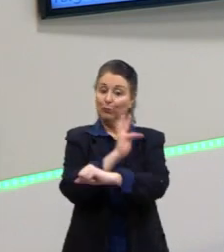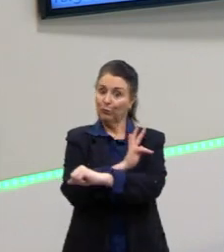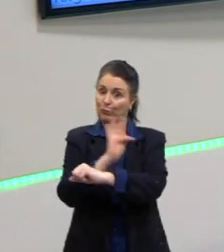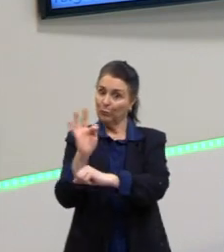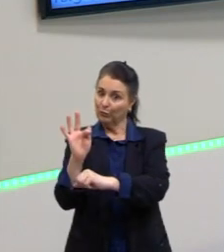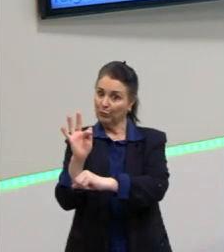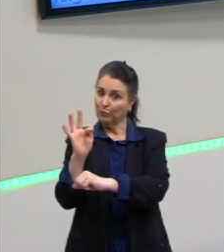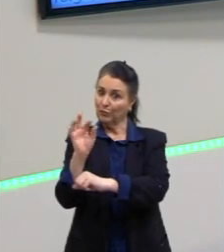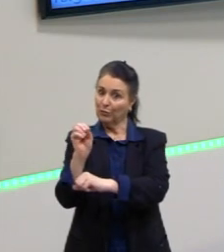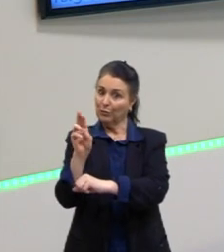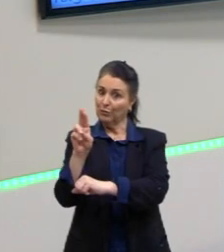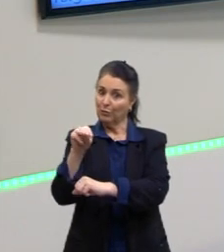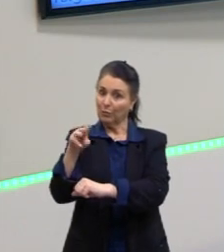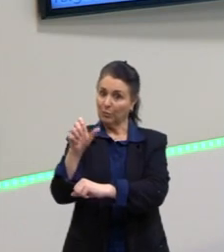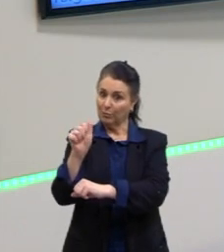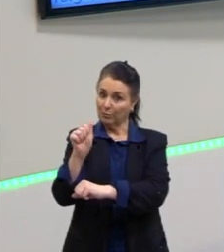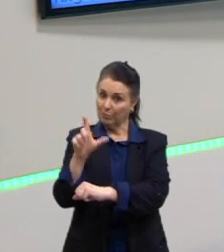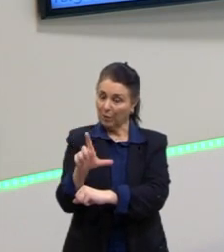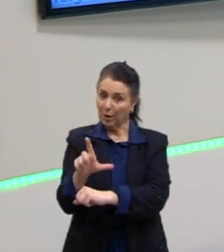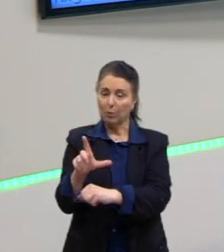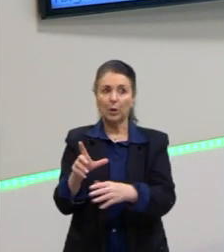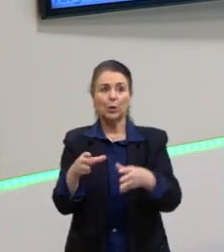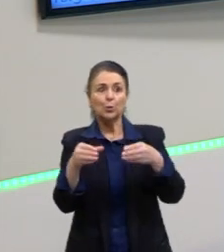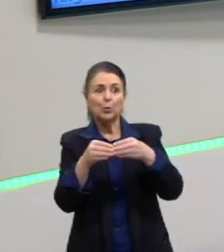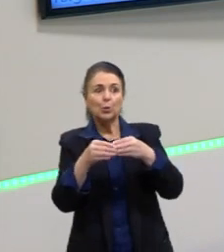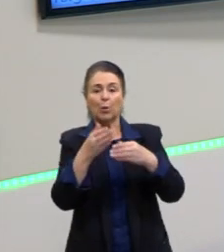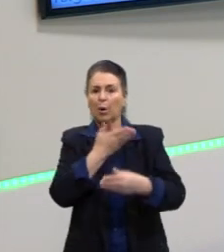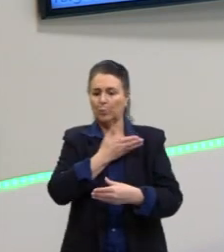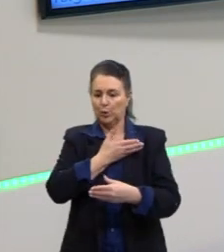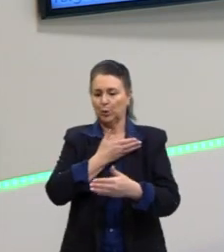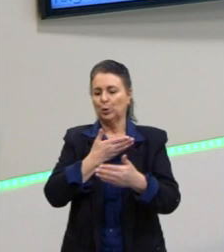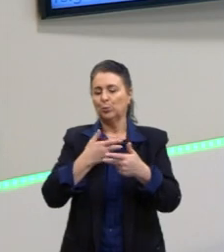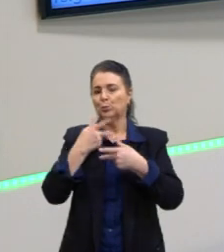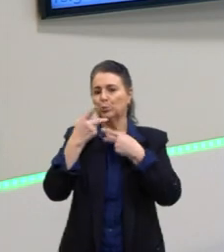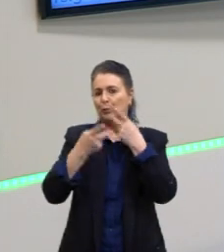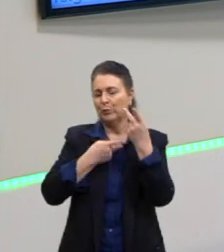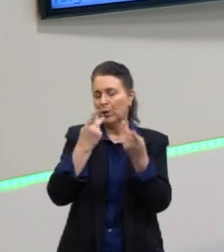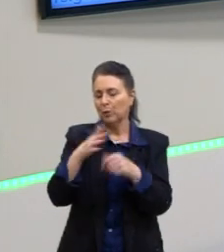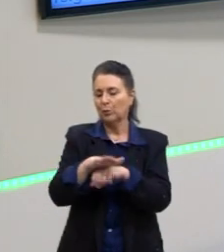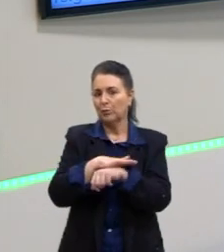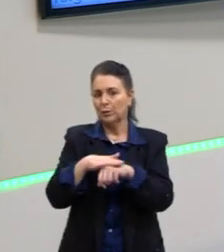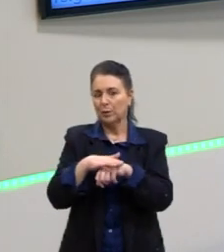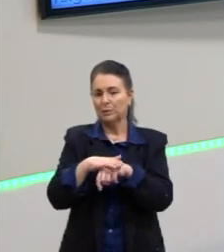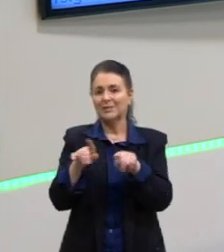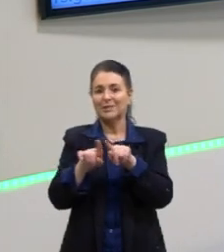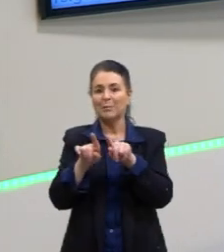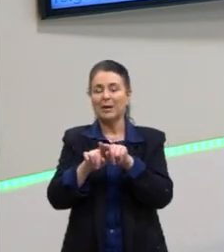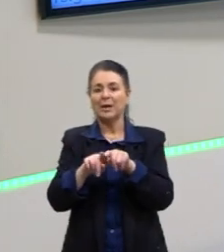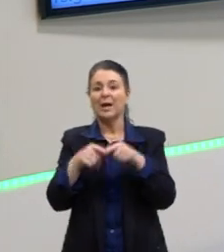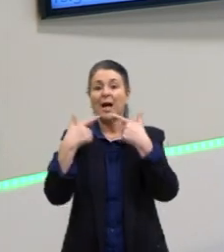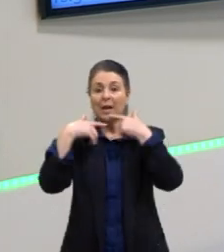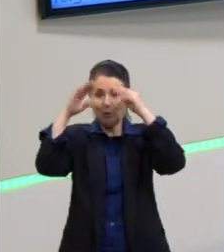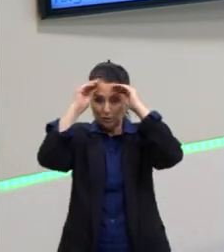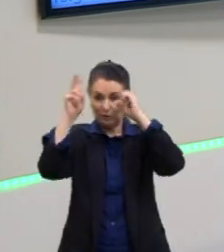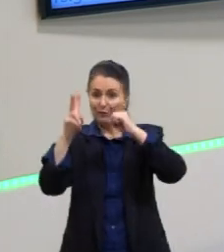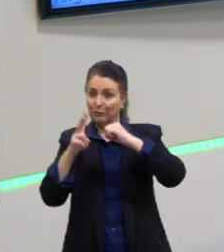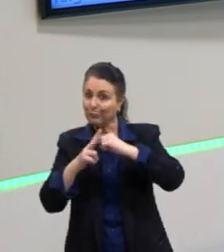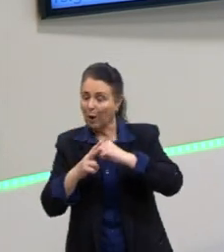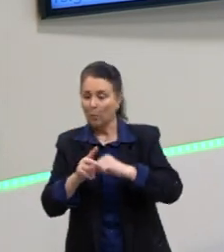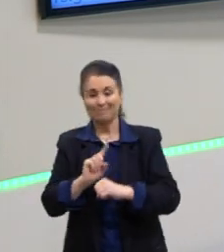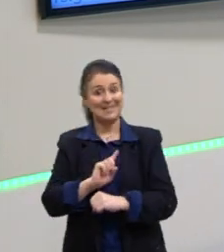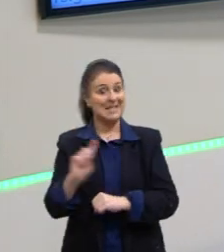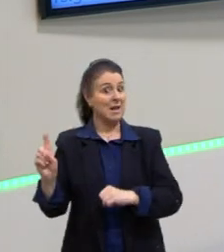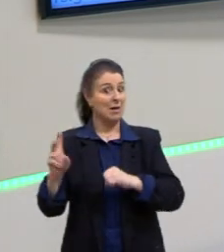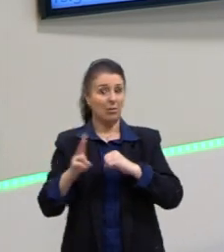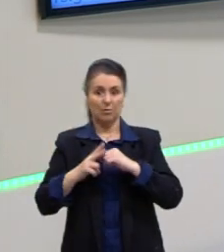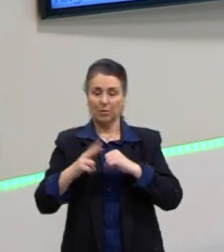entre grupo de amigos no assunto bem tranquilo né linguagem verbal linguagem não verbal e